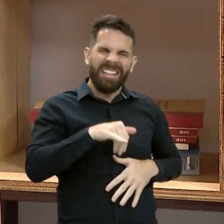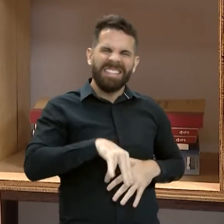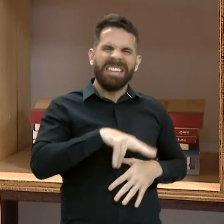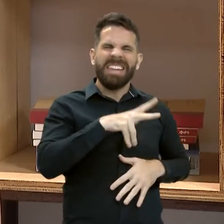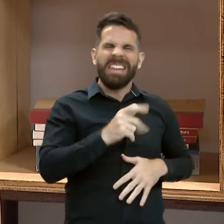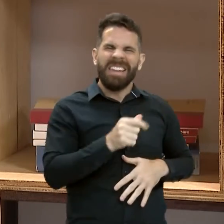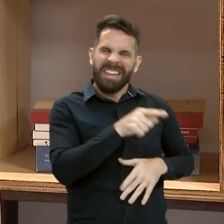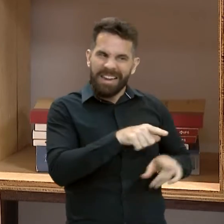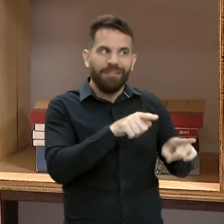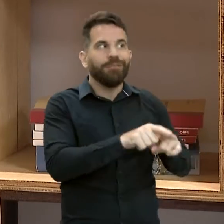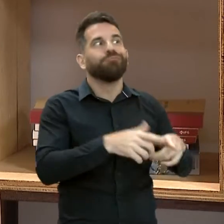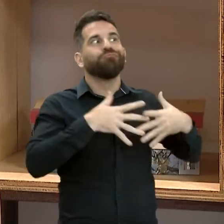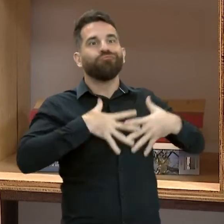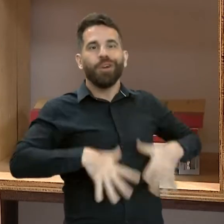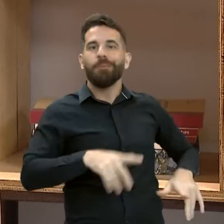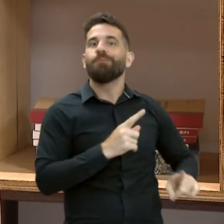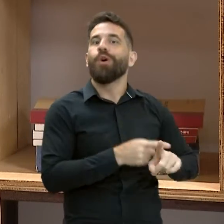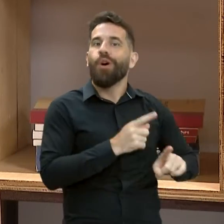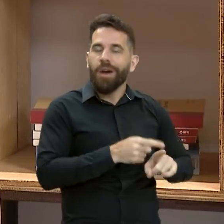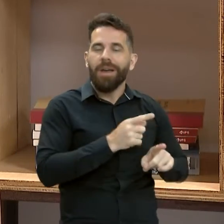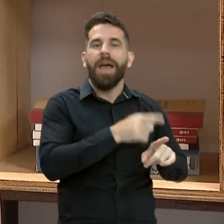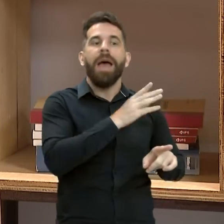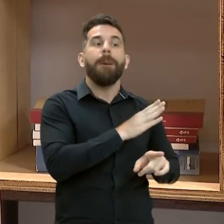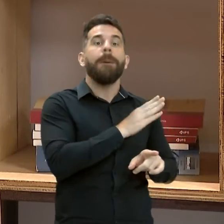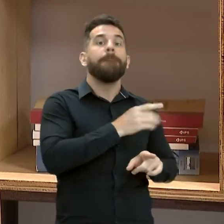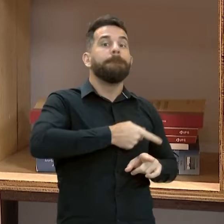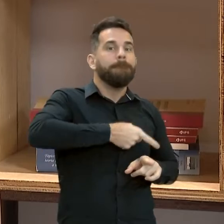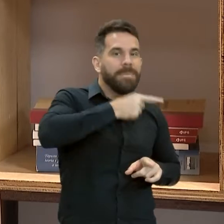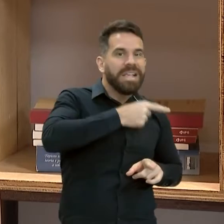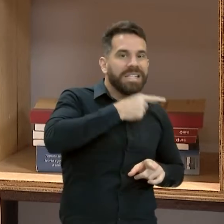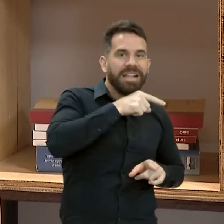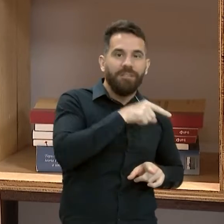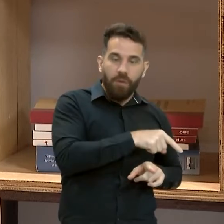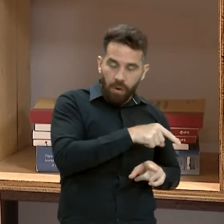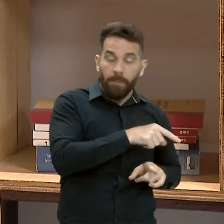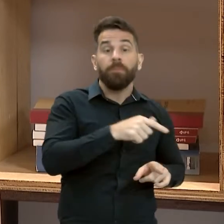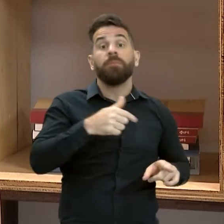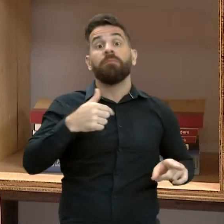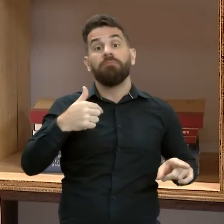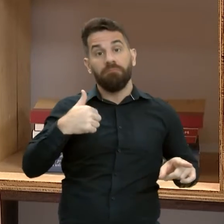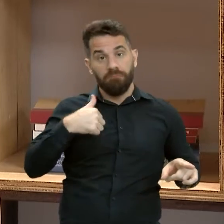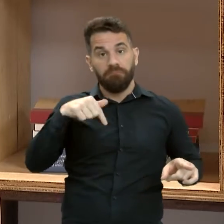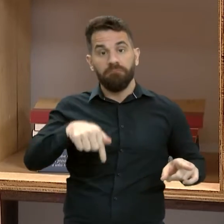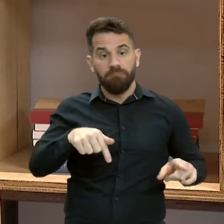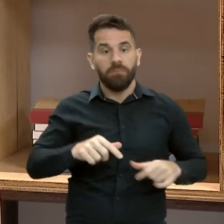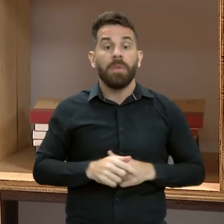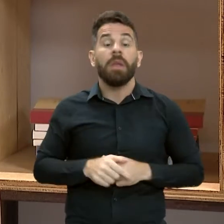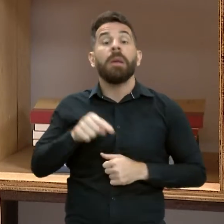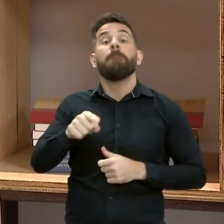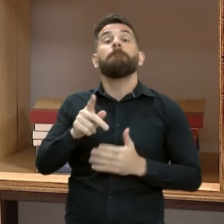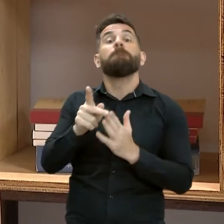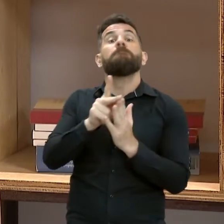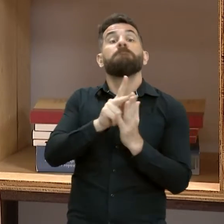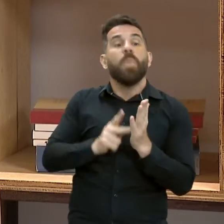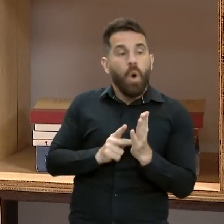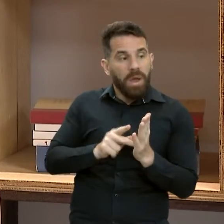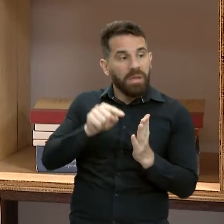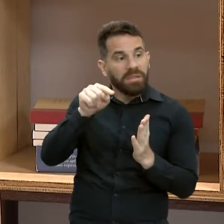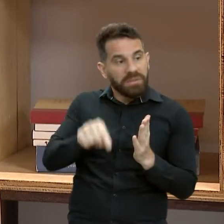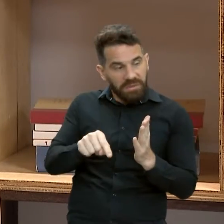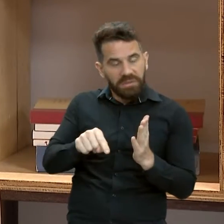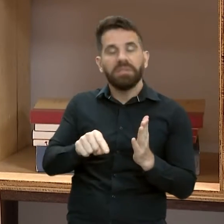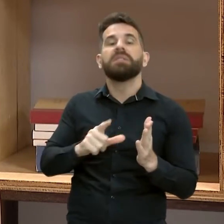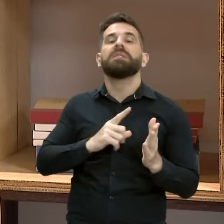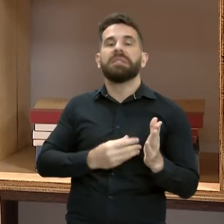Ana, que é falecida. Então, a poesia de Cora Coralina, ela tem esse poder de nos